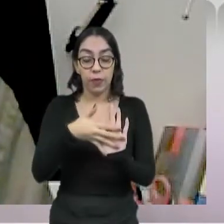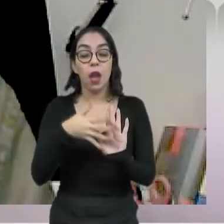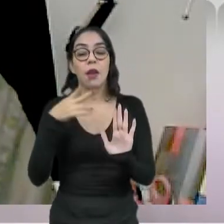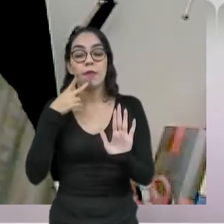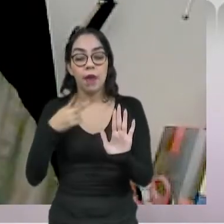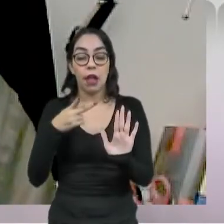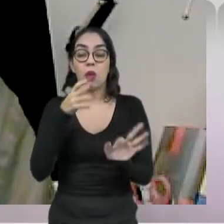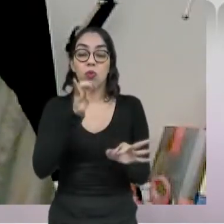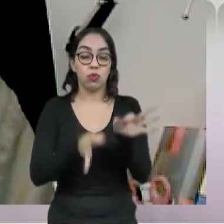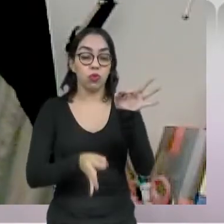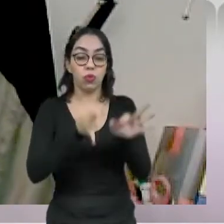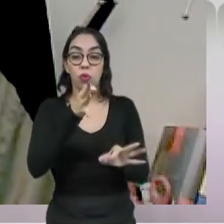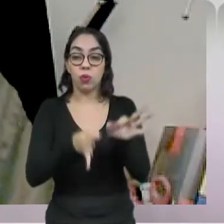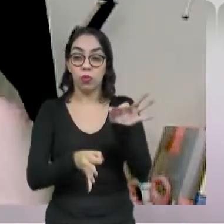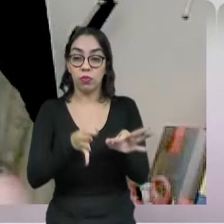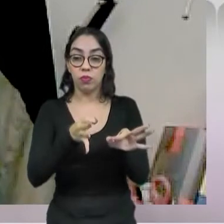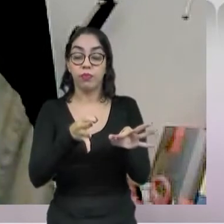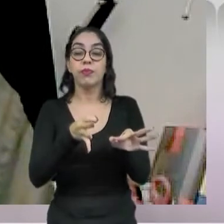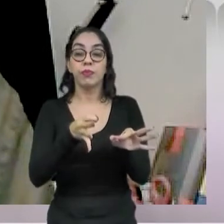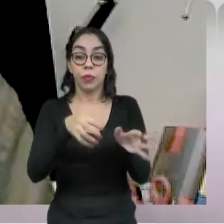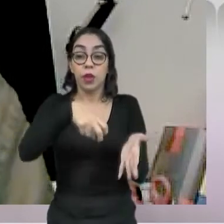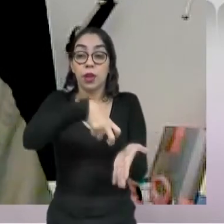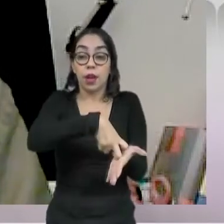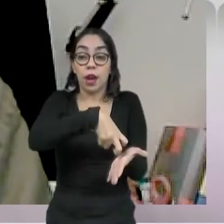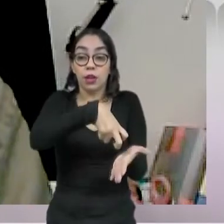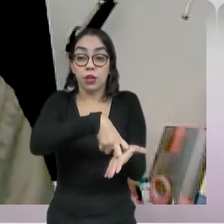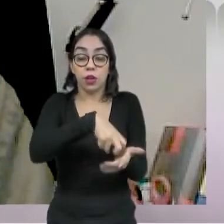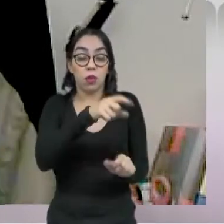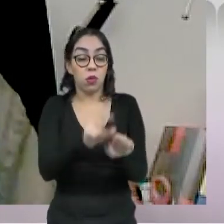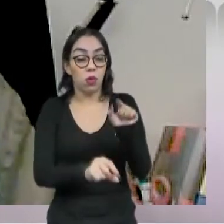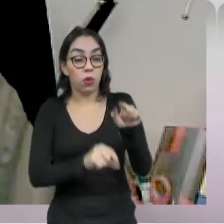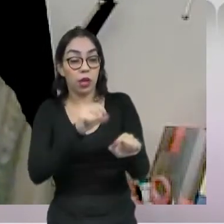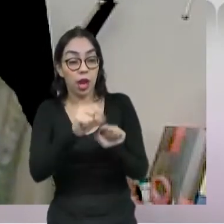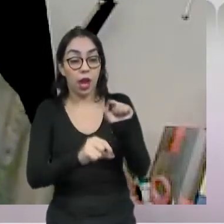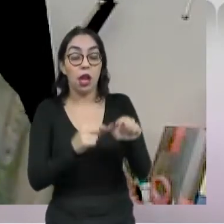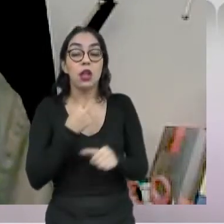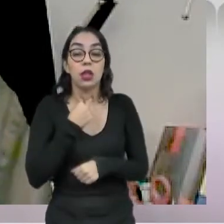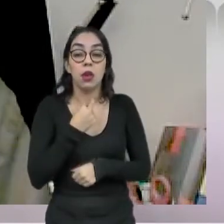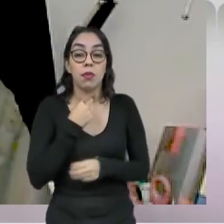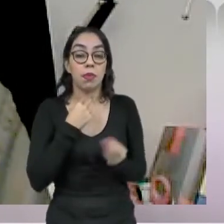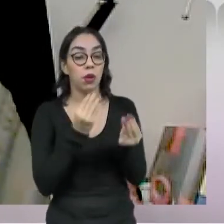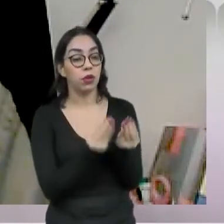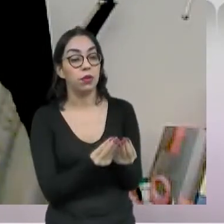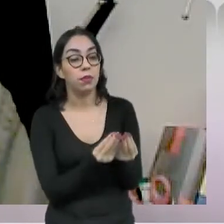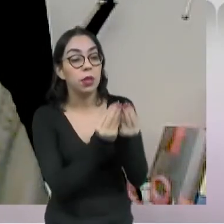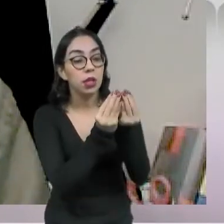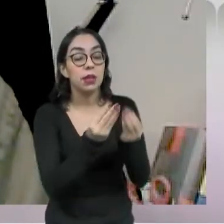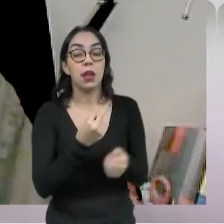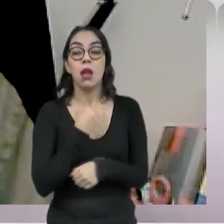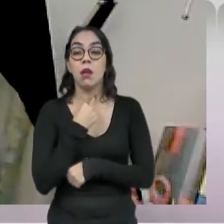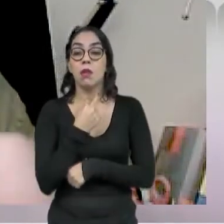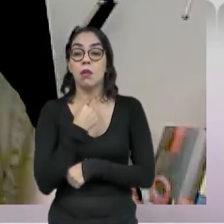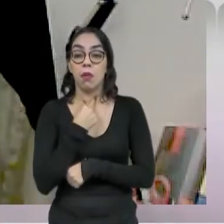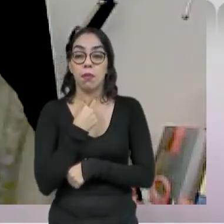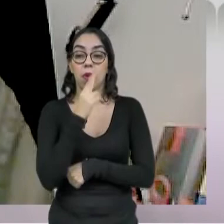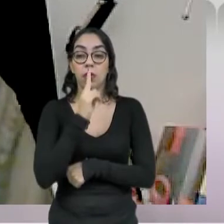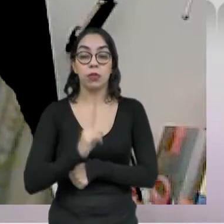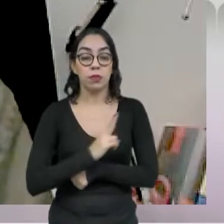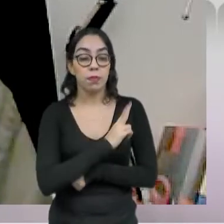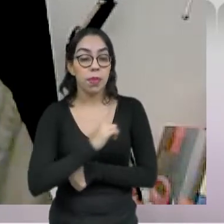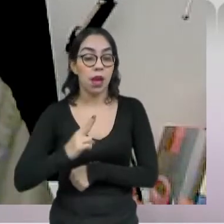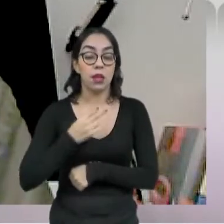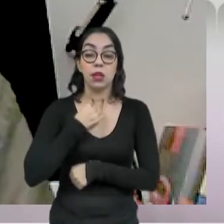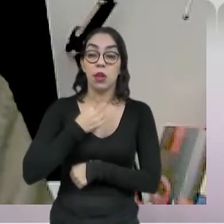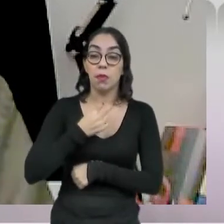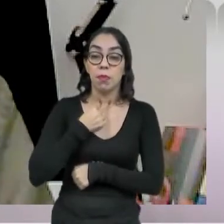Cícero vai ser julgado e condenado, suspenso de suas ordens, né, proibido de rezar missas e ministrar sacramentos, fazer sermão em